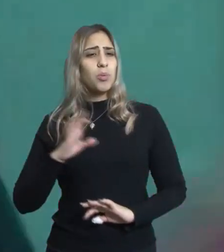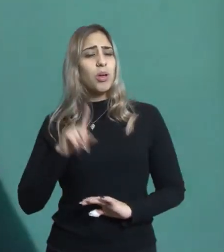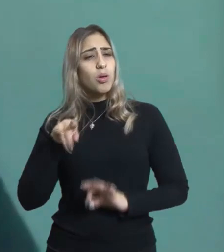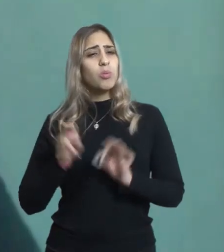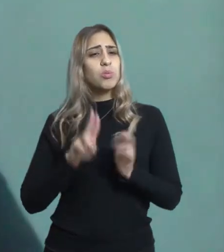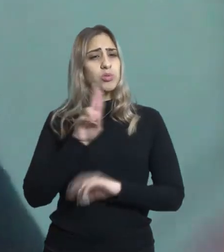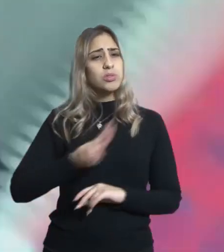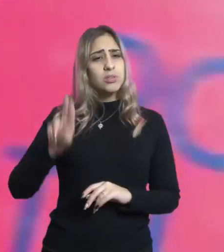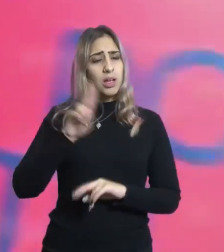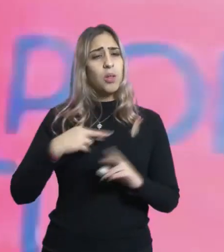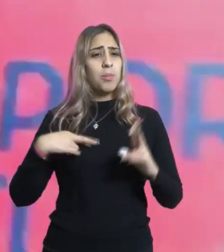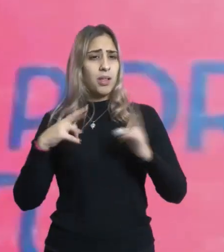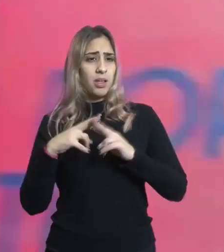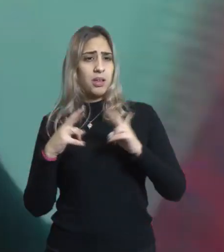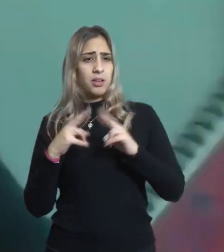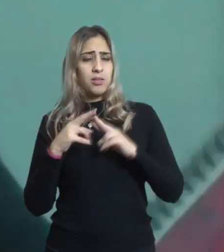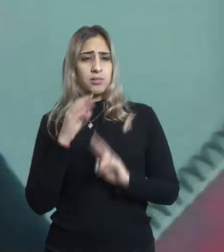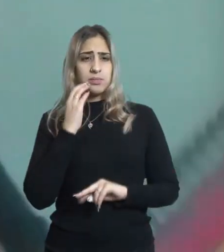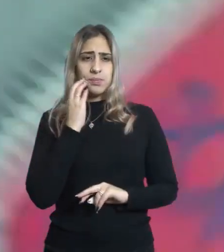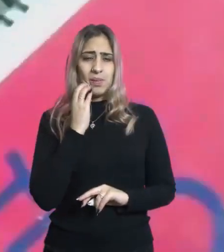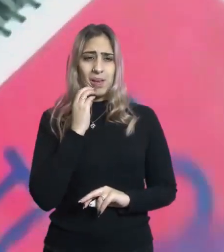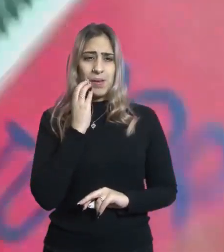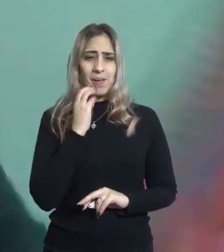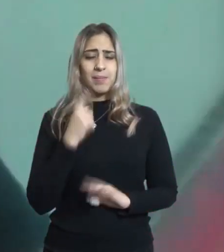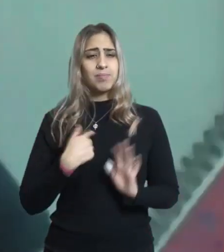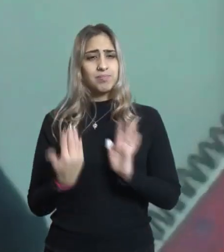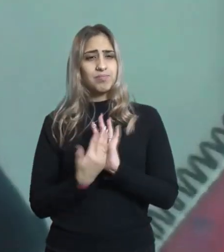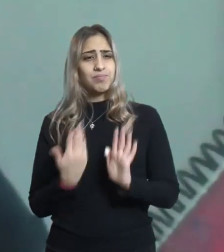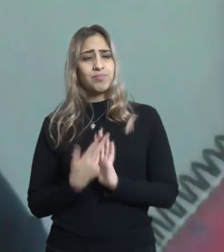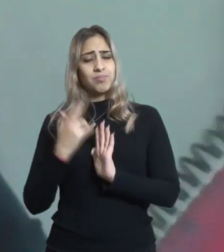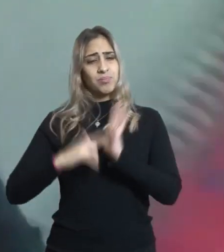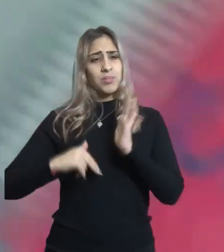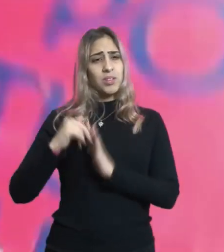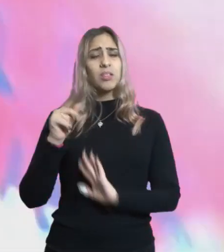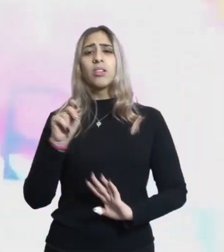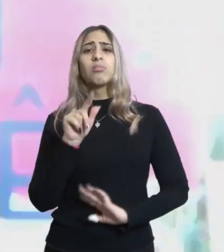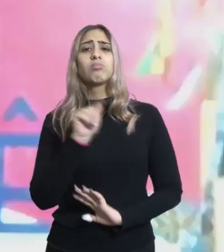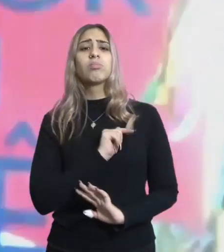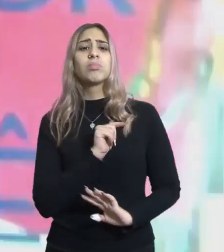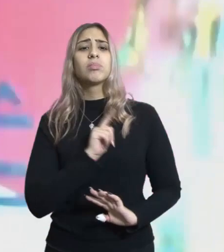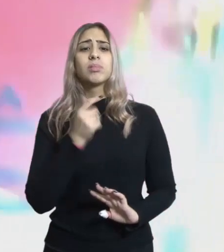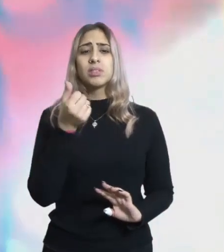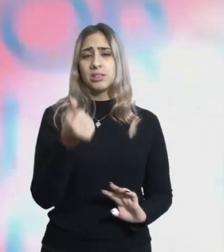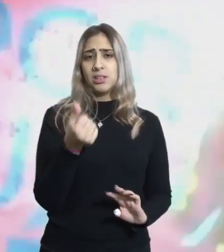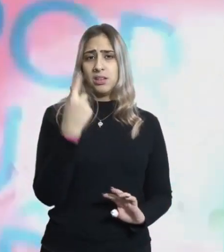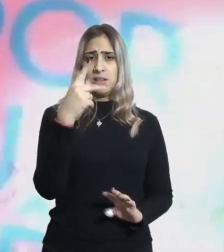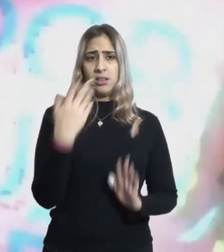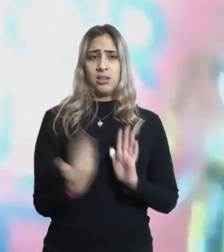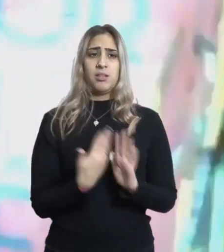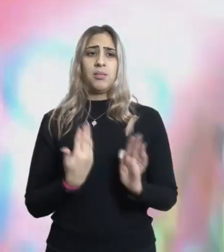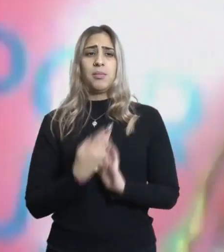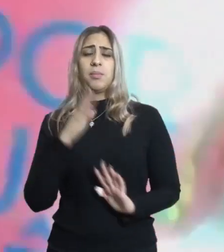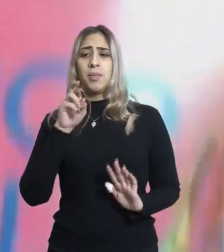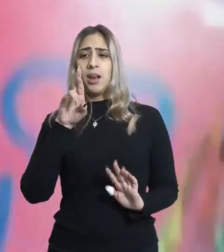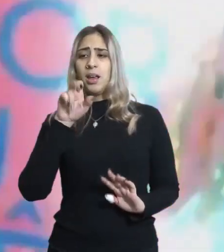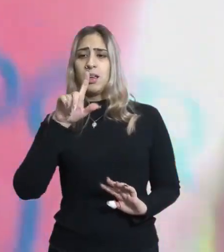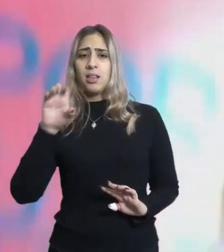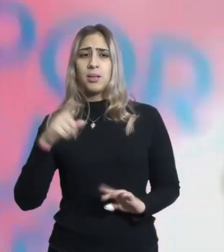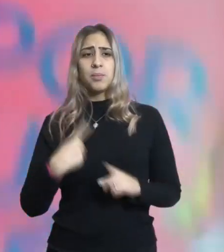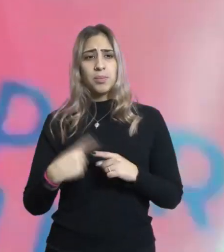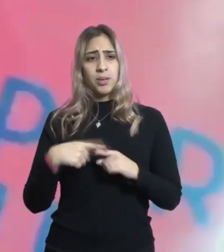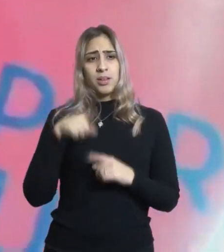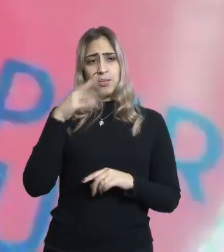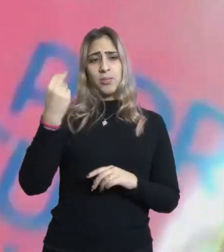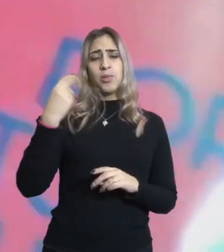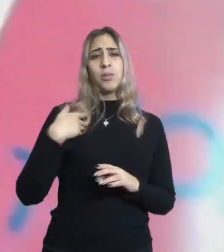utilizado pela rede, um livro em tinta equivalem a 6 deste em braille, porque o braille ele é muito